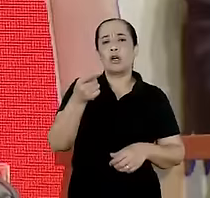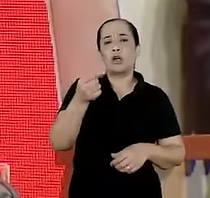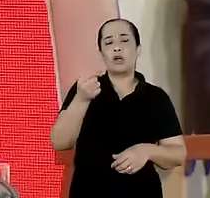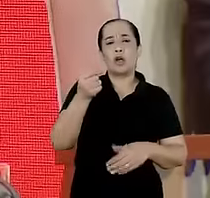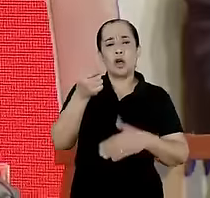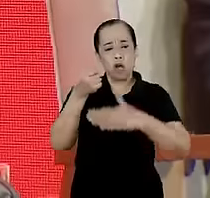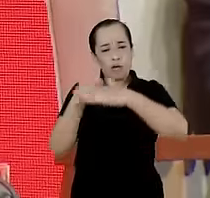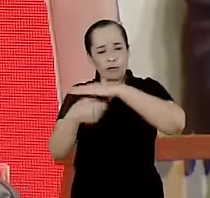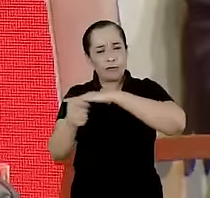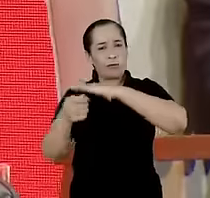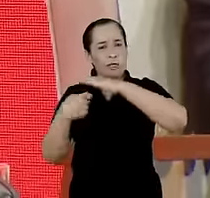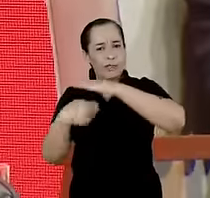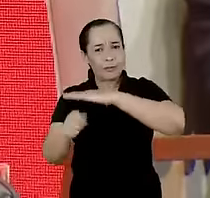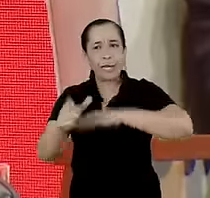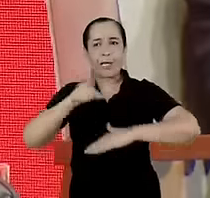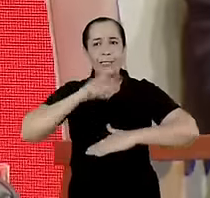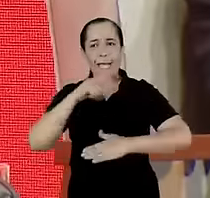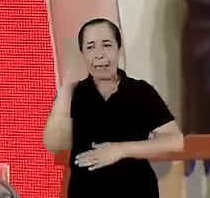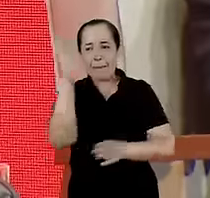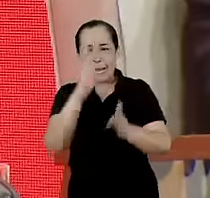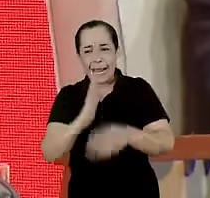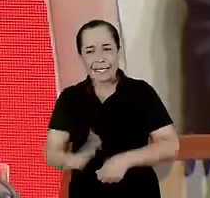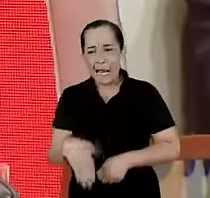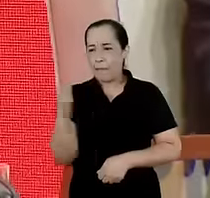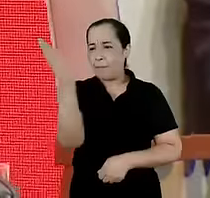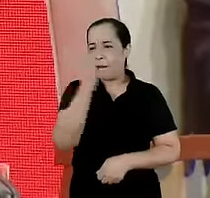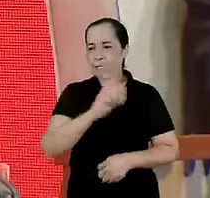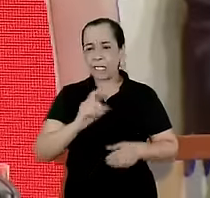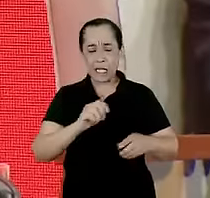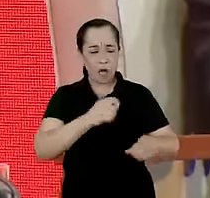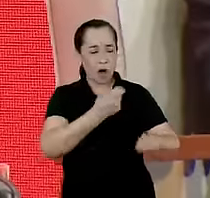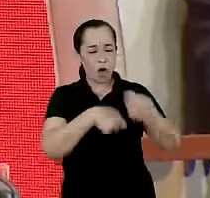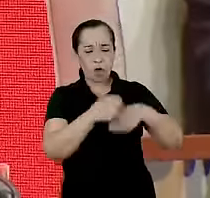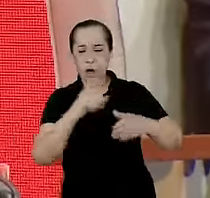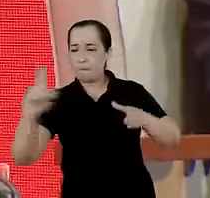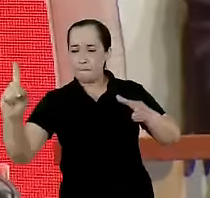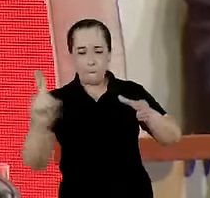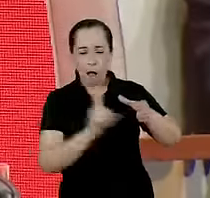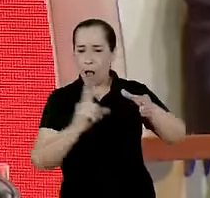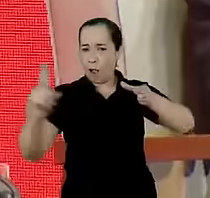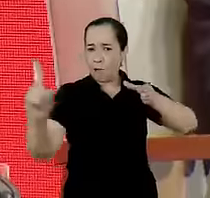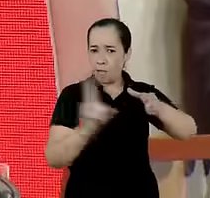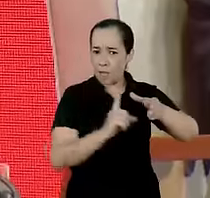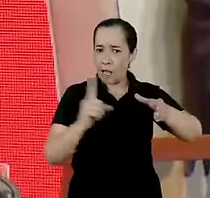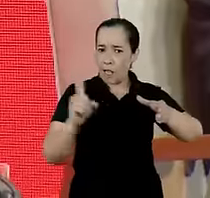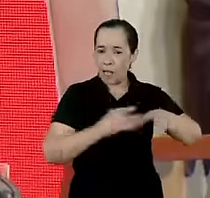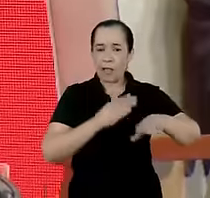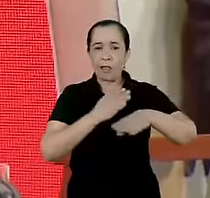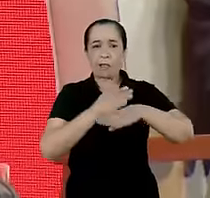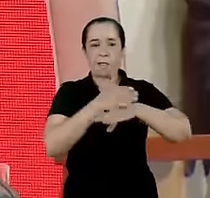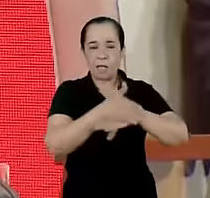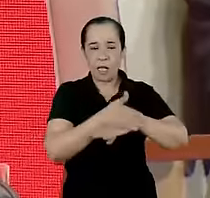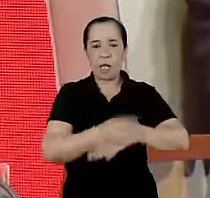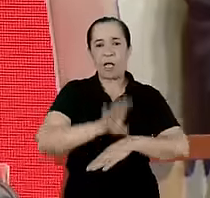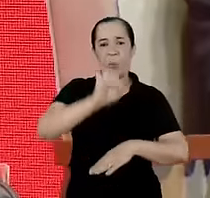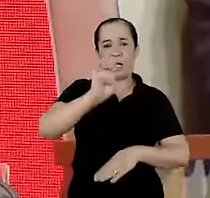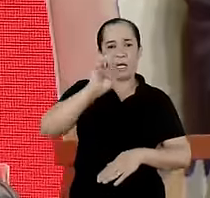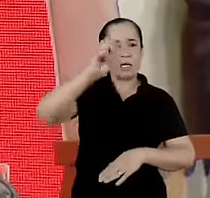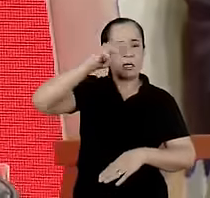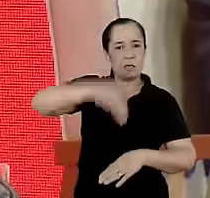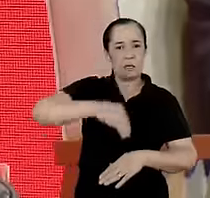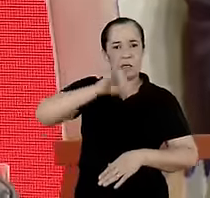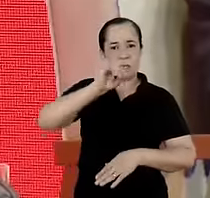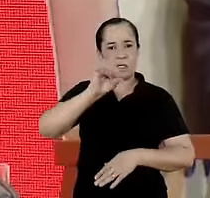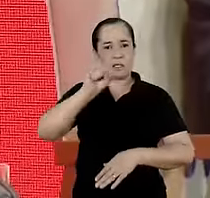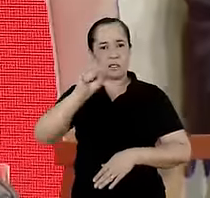ideia de incluir mais brasileiras e brasileiros no mercado de capitais seja na condição de emissores seja na condição de